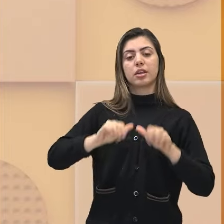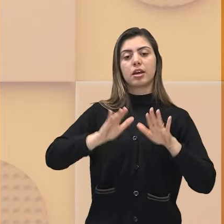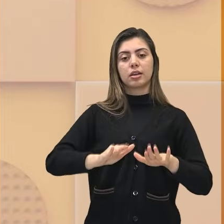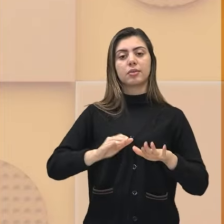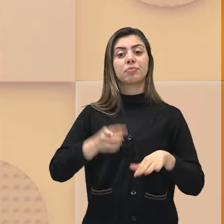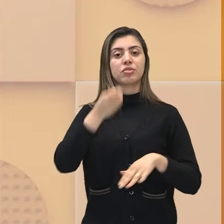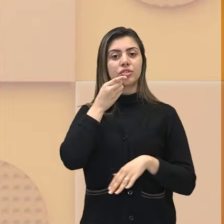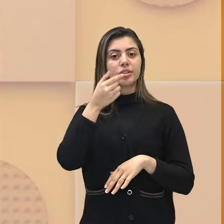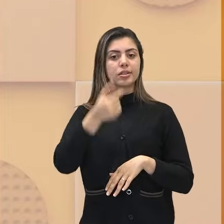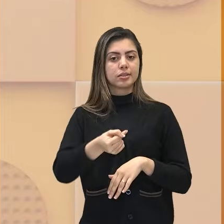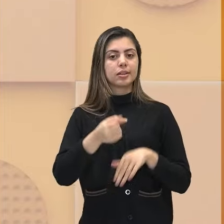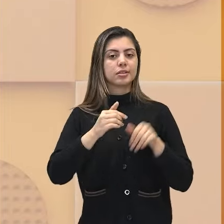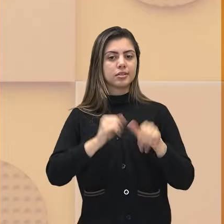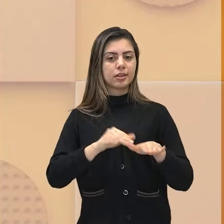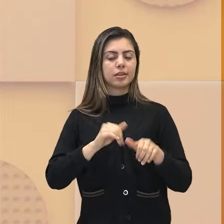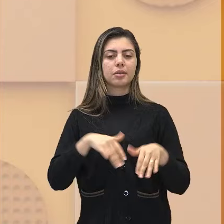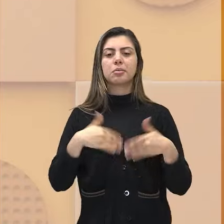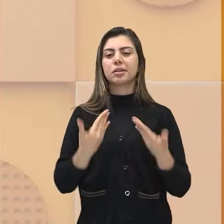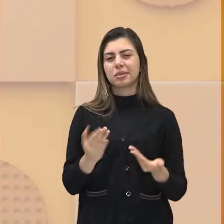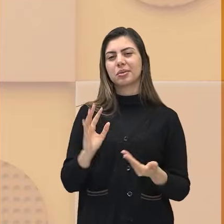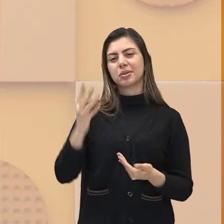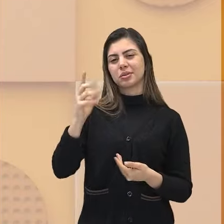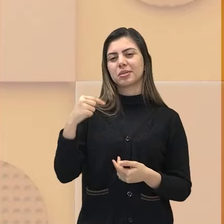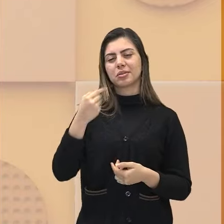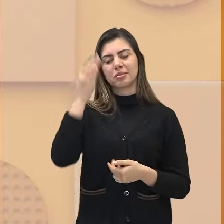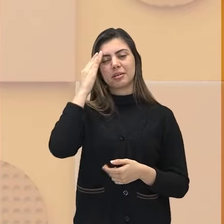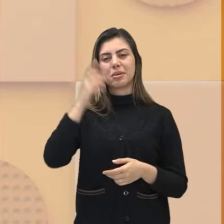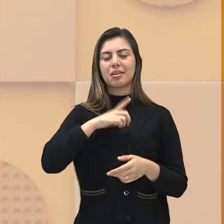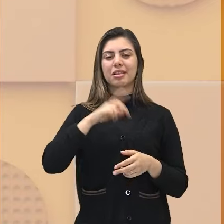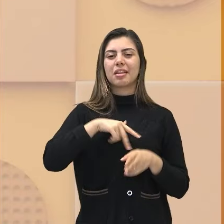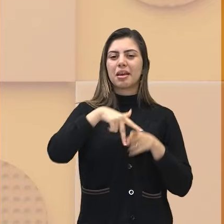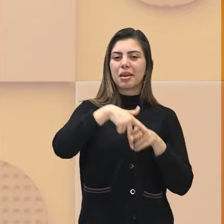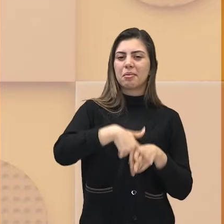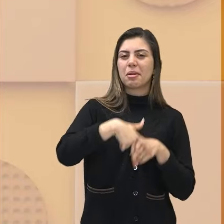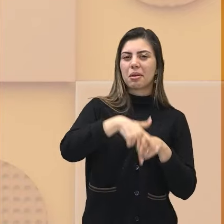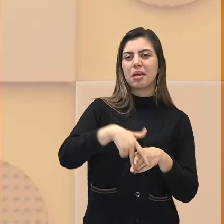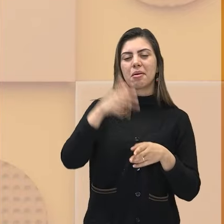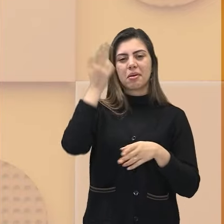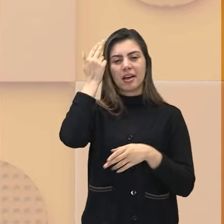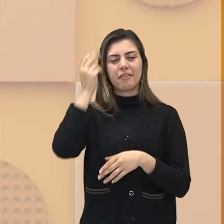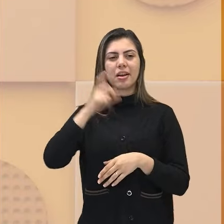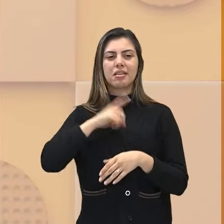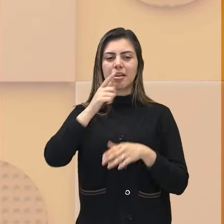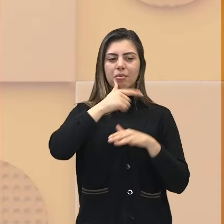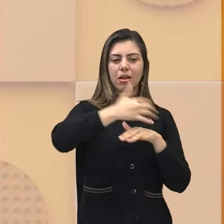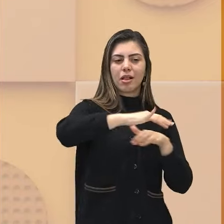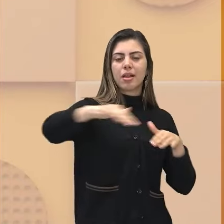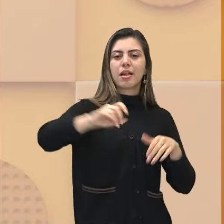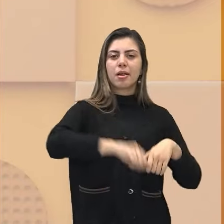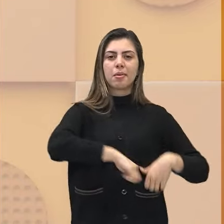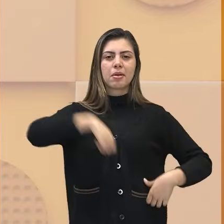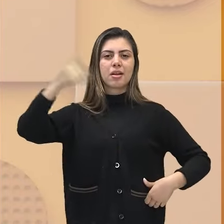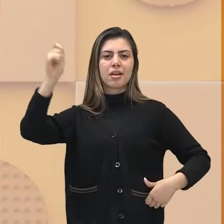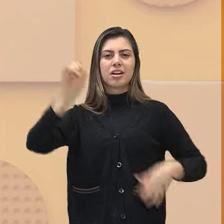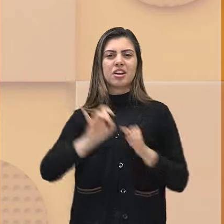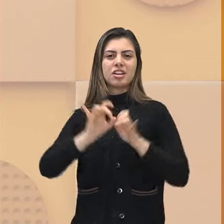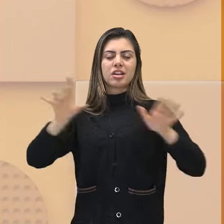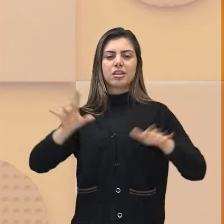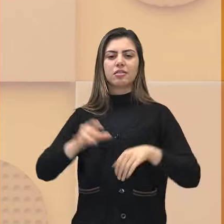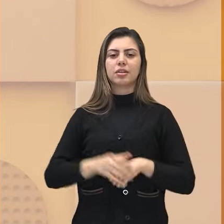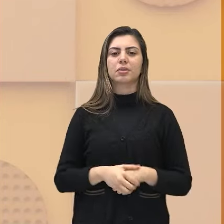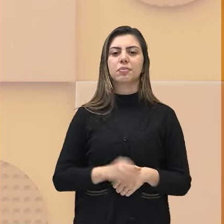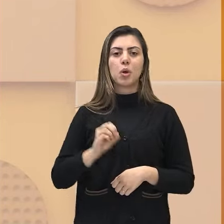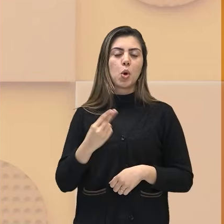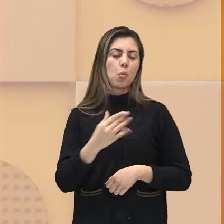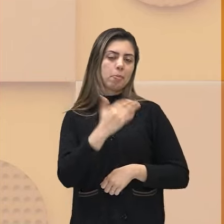ele tem aquele quadro icônico, né, dele montado no cavalo, às margens do rio Piranga ali, declarando independência ou morte. Ok? Então,